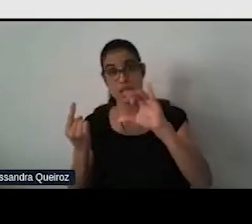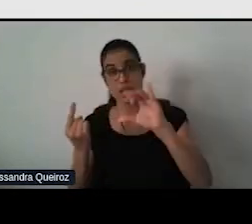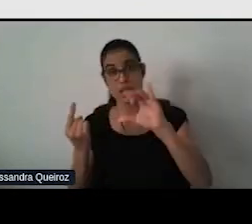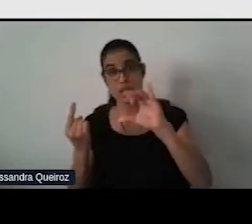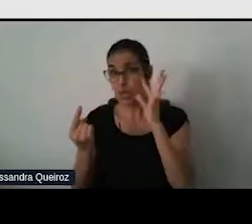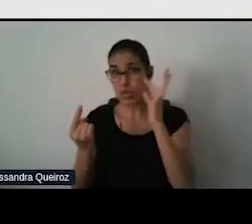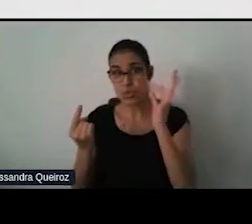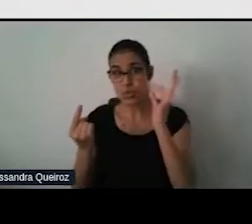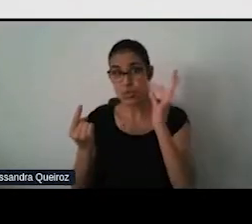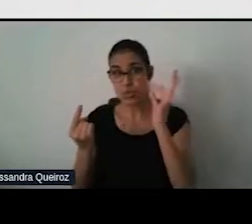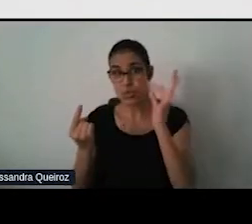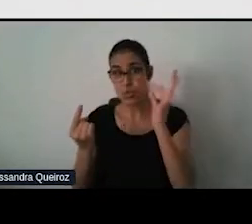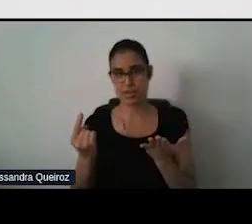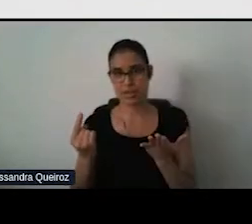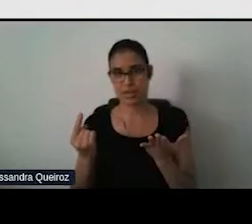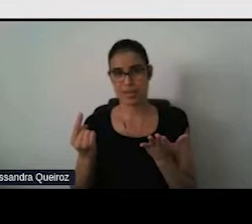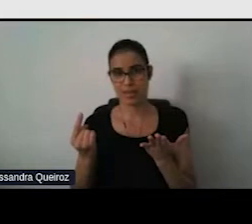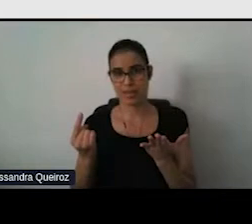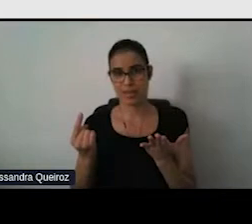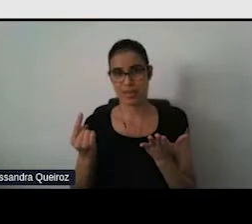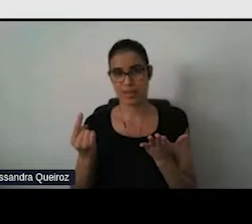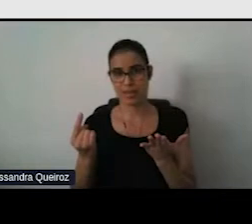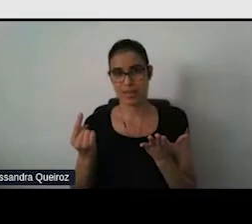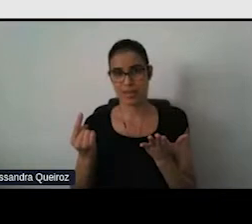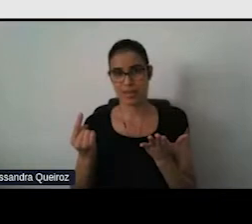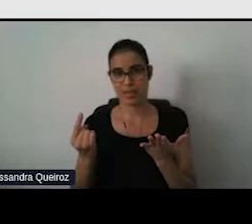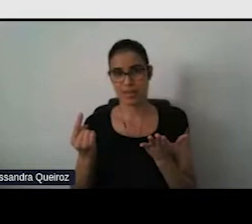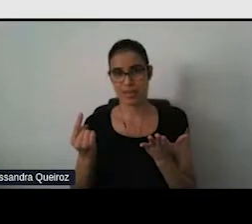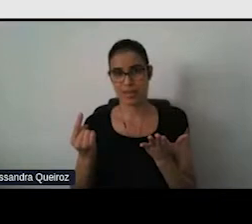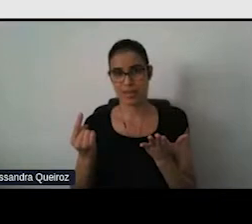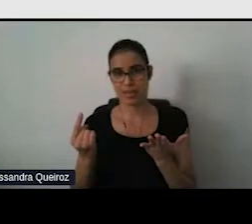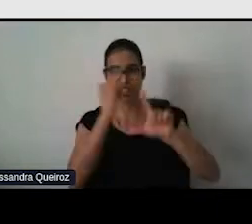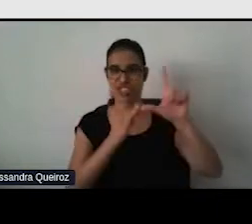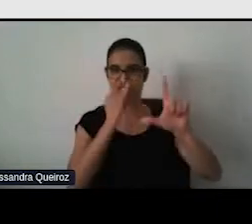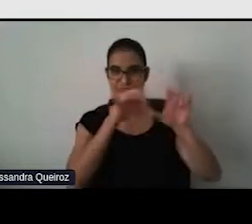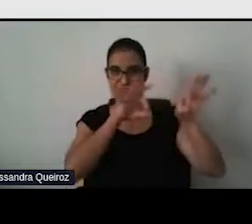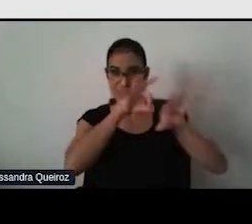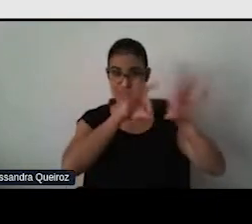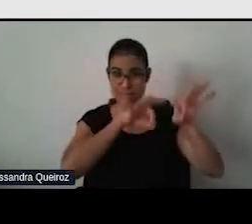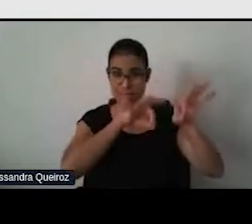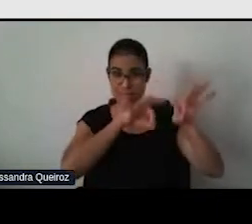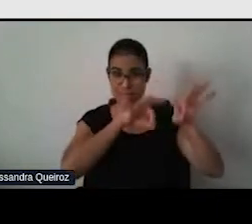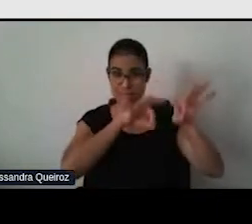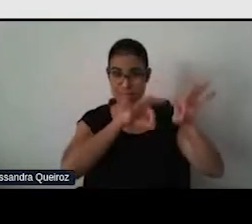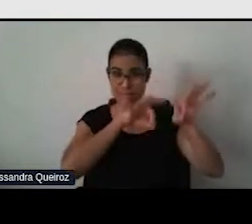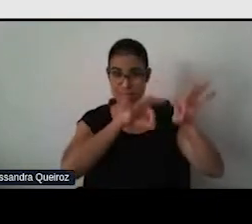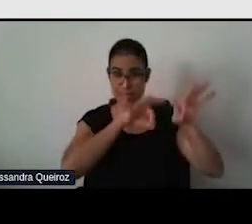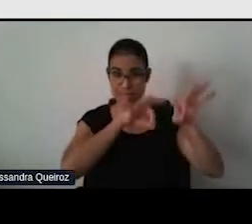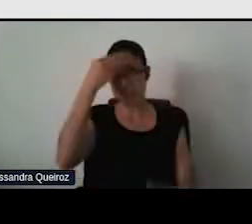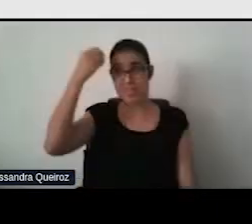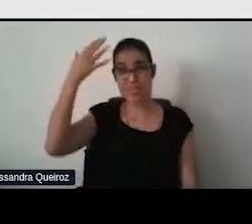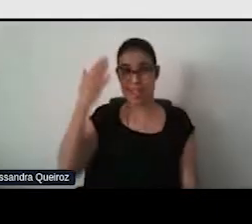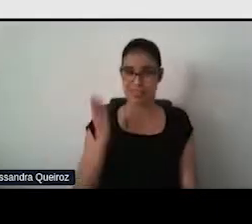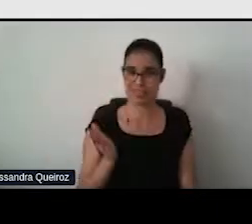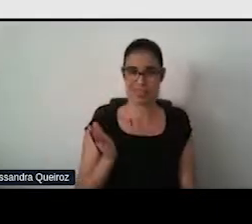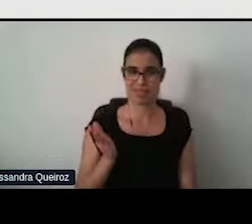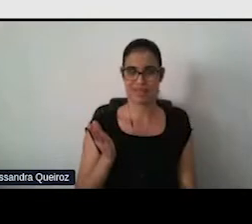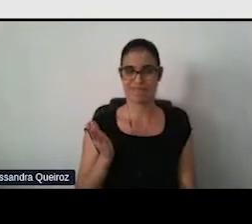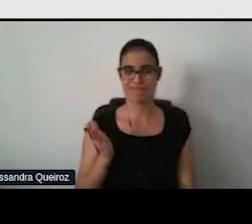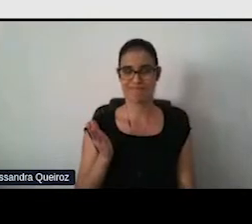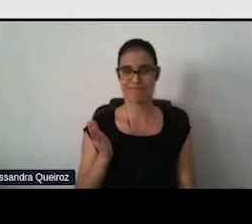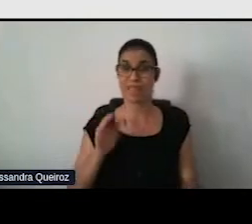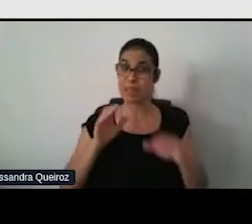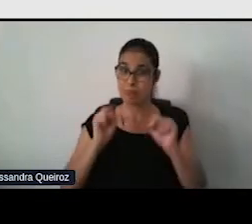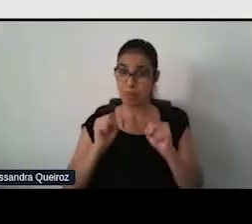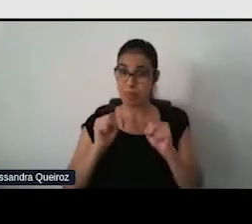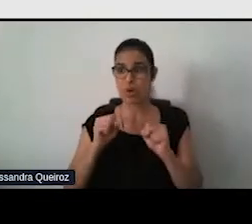empresas que produzem produtos digitais ou prestam serviços acabam não levando isso em consideração e acaba